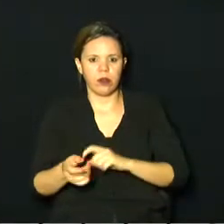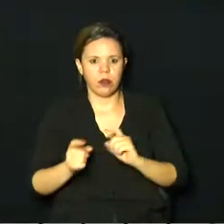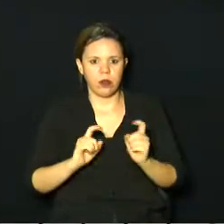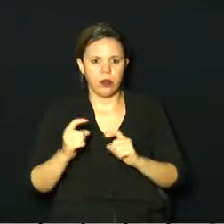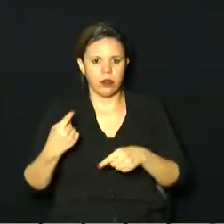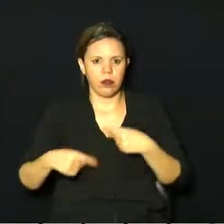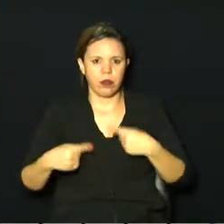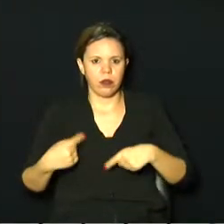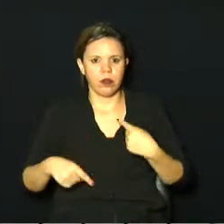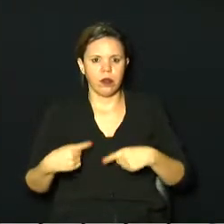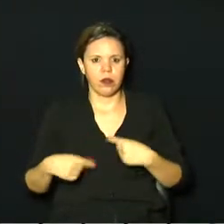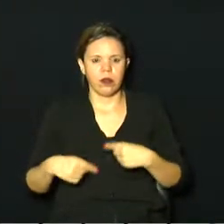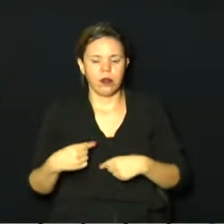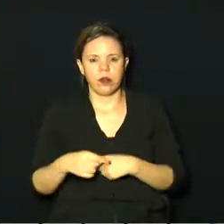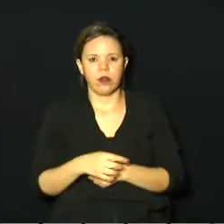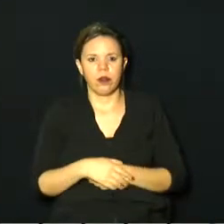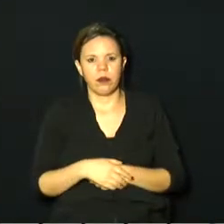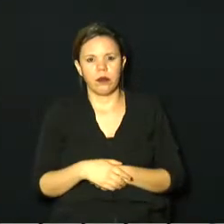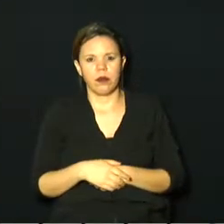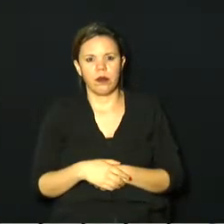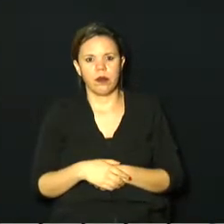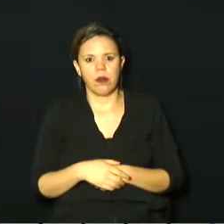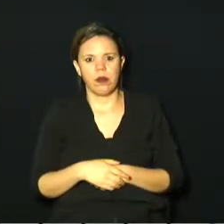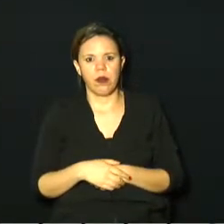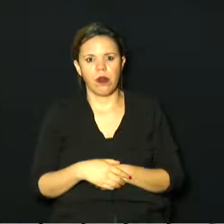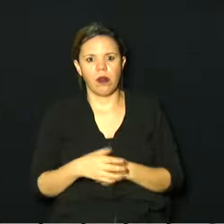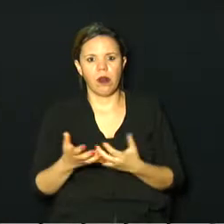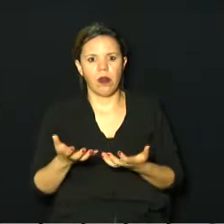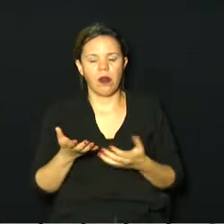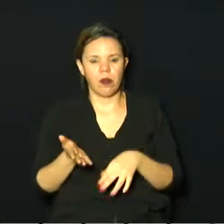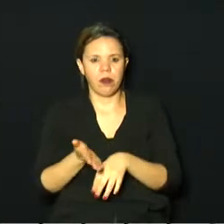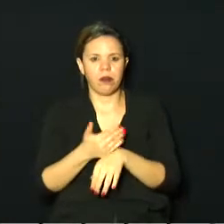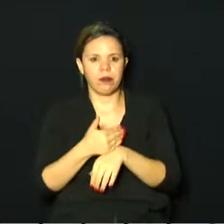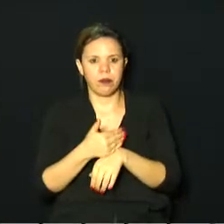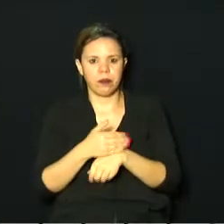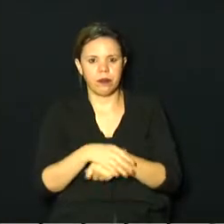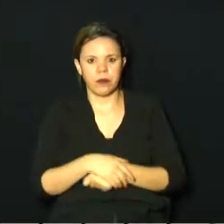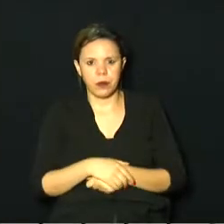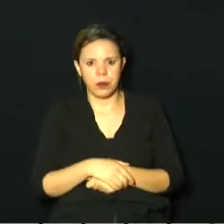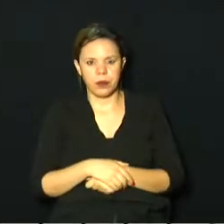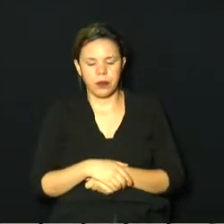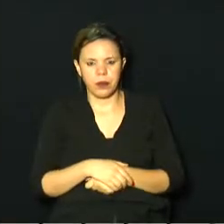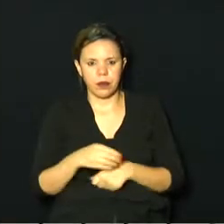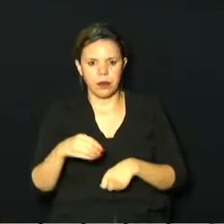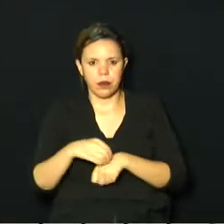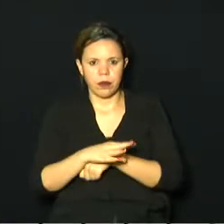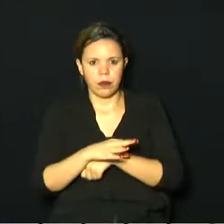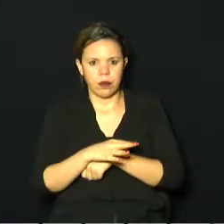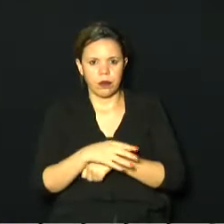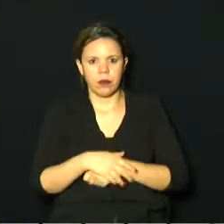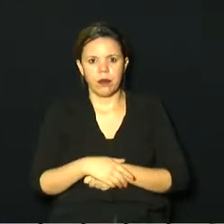discussão. Então, eu queria, antes de passar